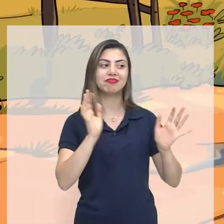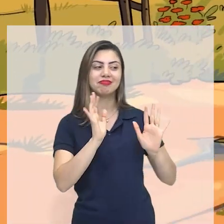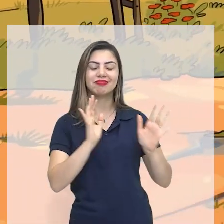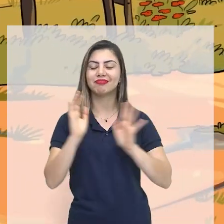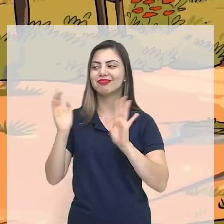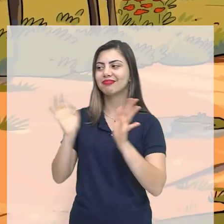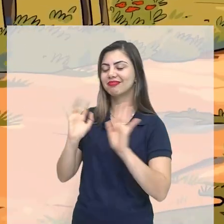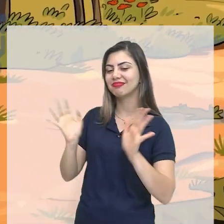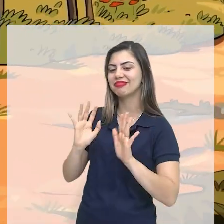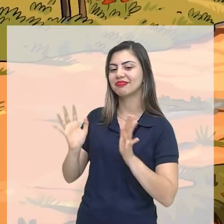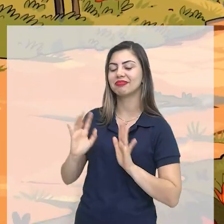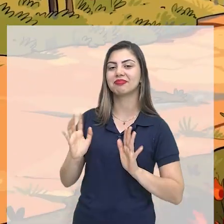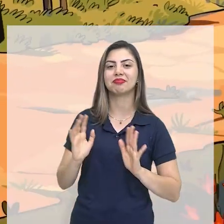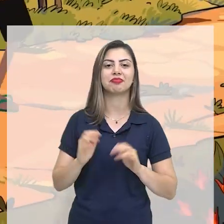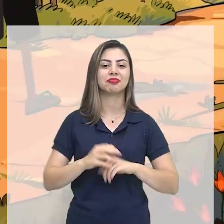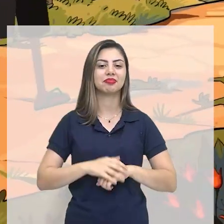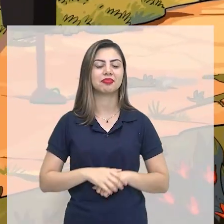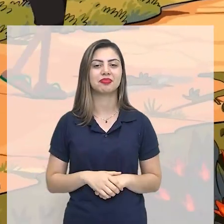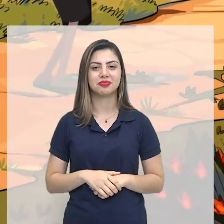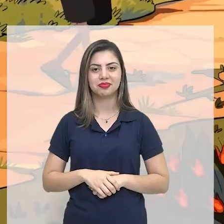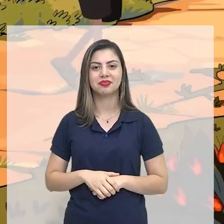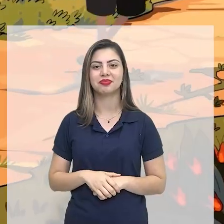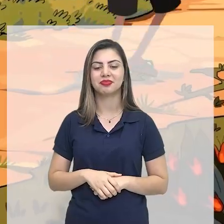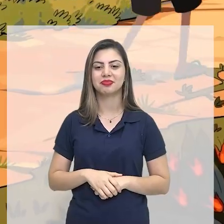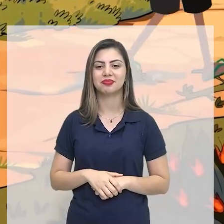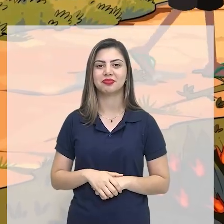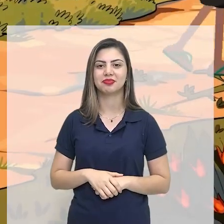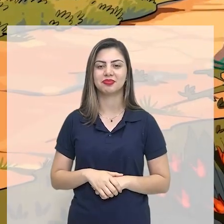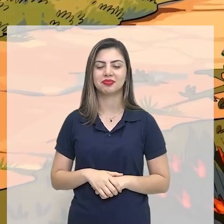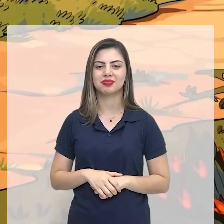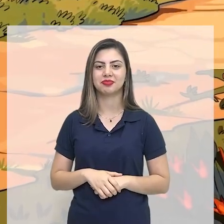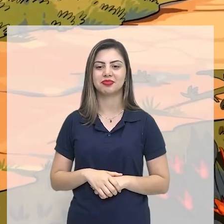cada um retornando para o seu jeito único de viver.